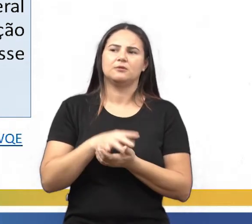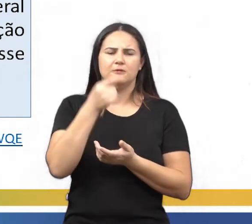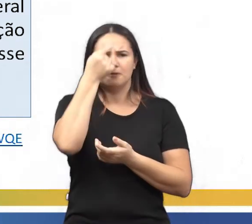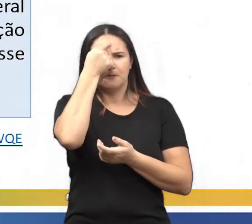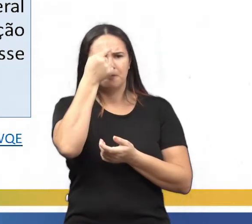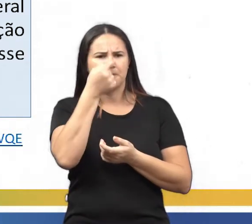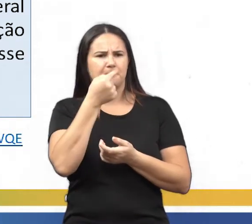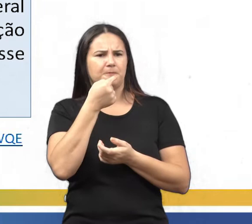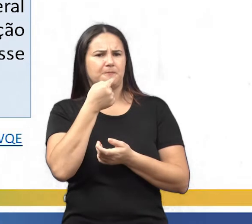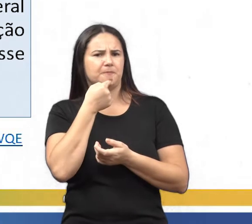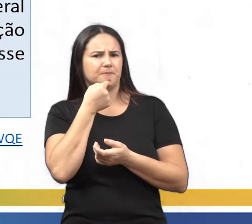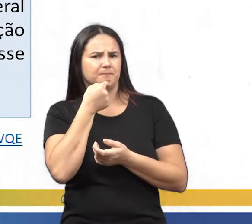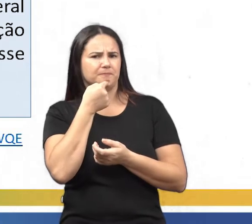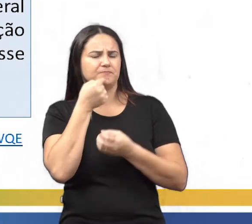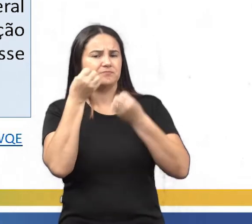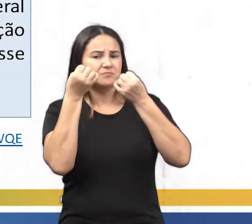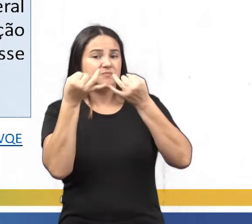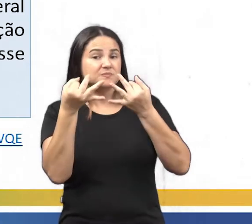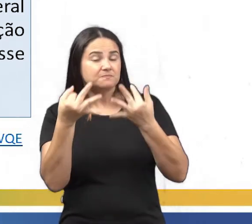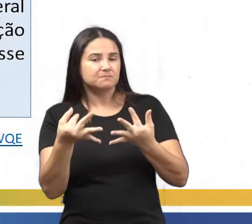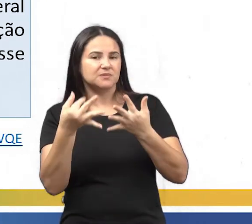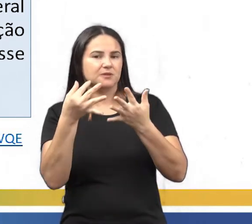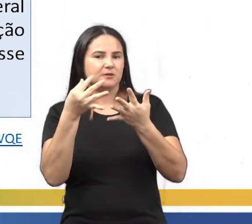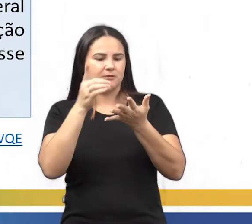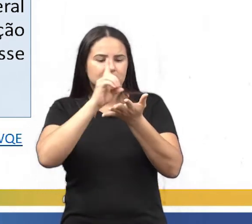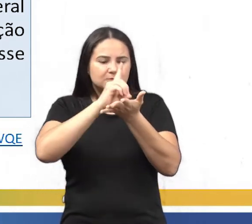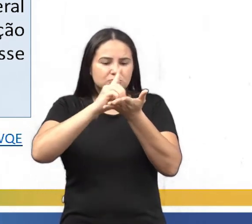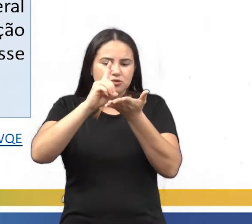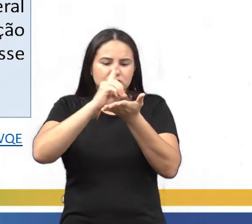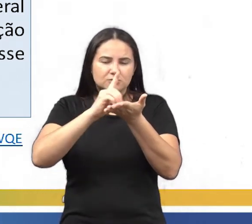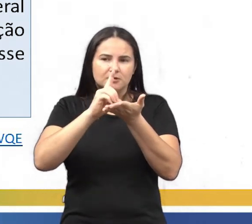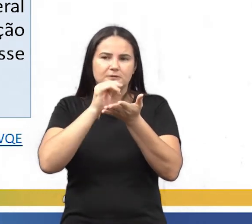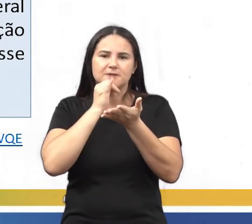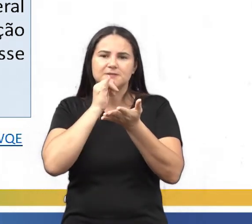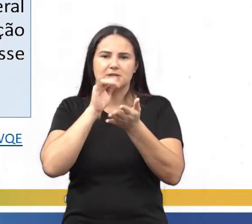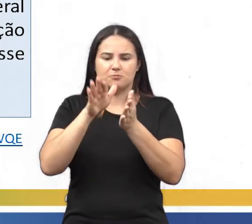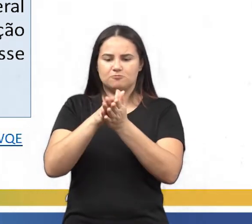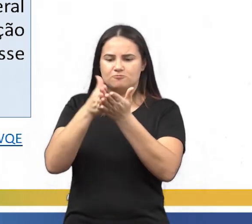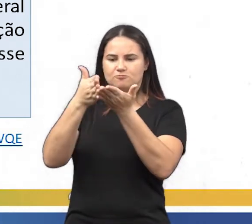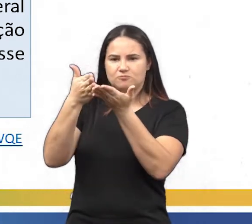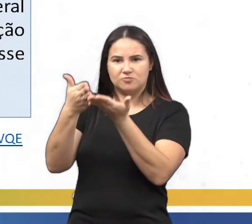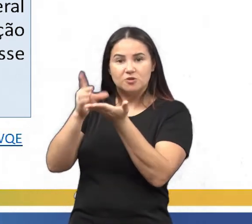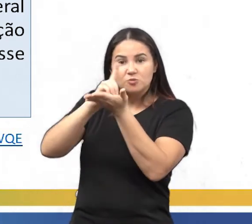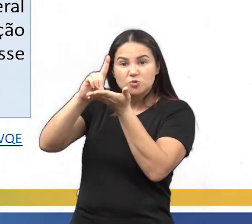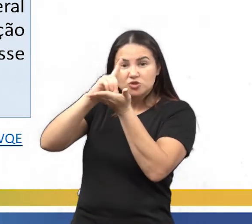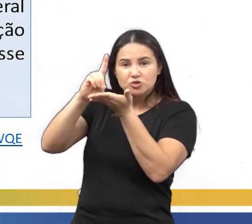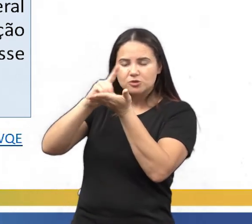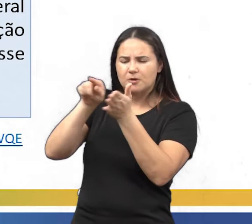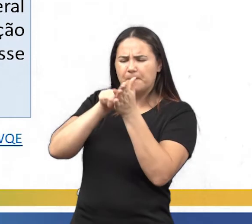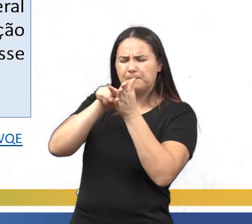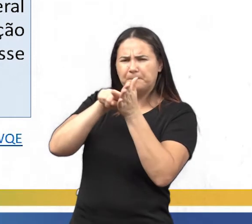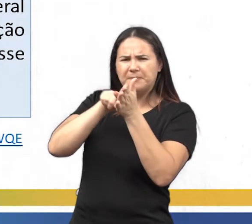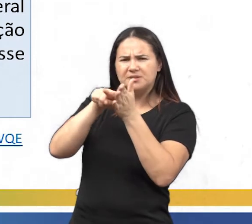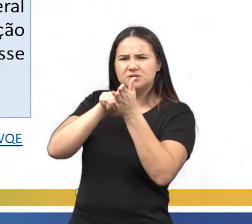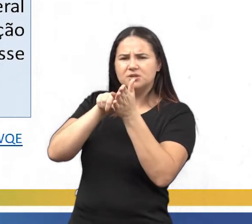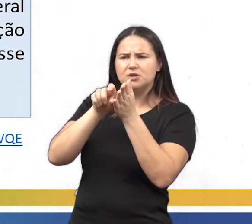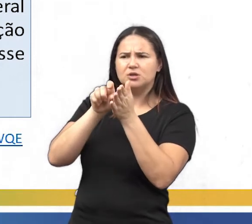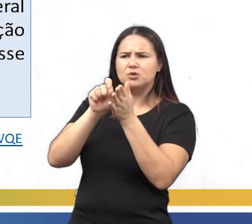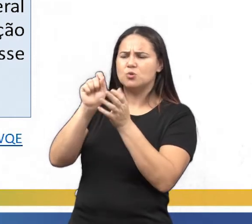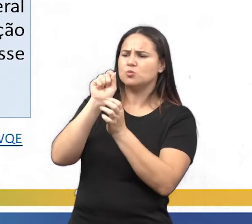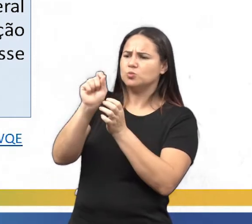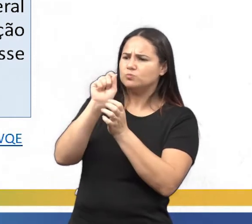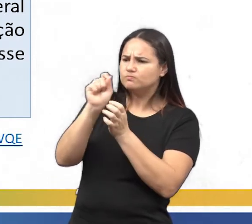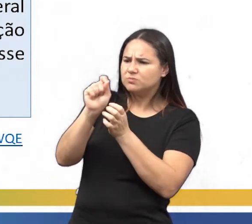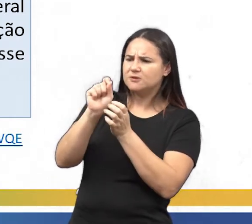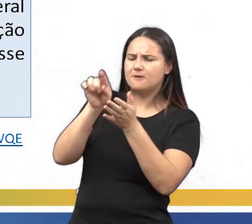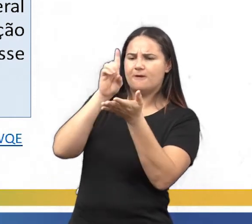a definição do que é dicionário. Eu fui ao dicionário, procurei a definição de dicionário e está aí na tela. Eu usei